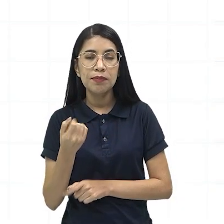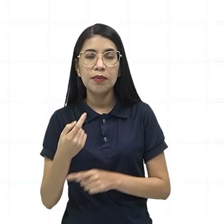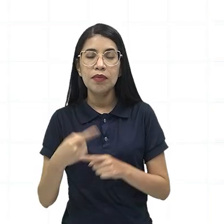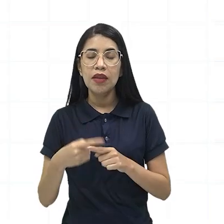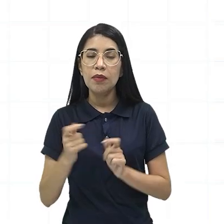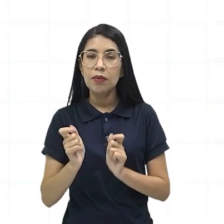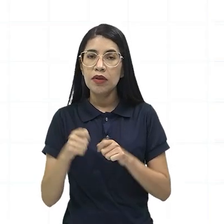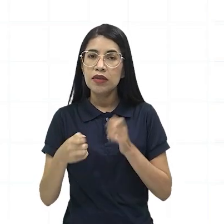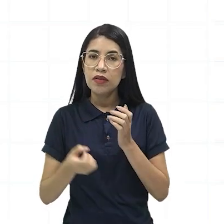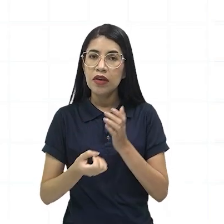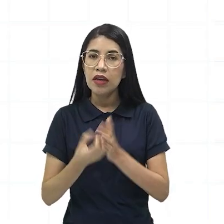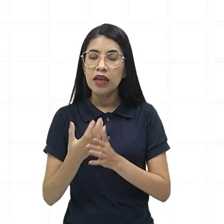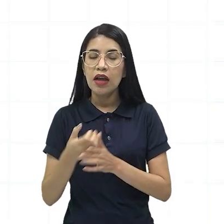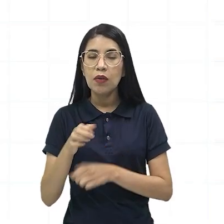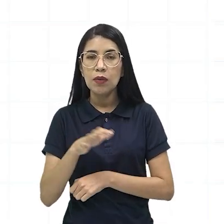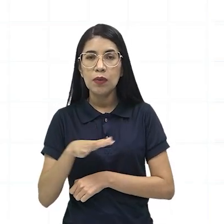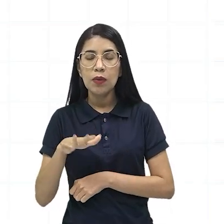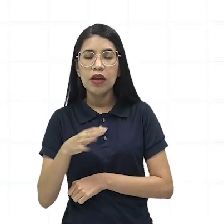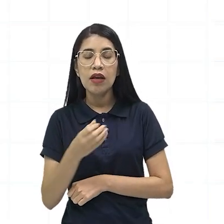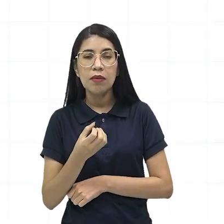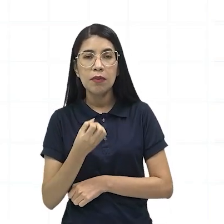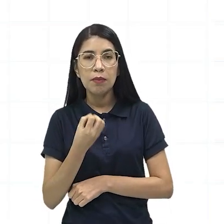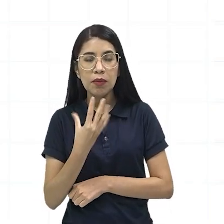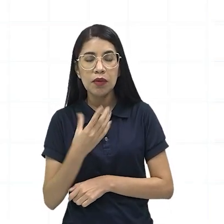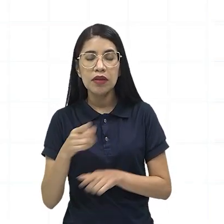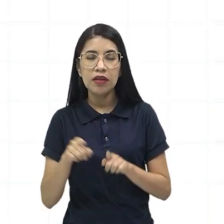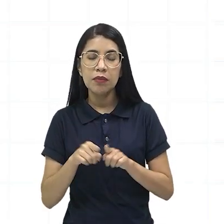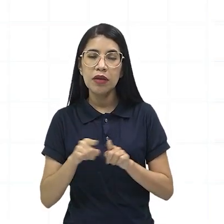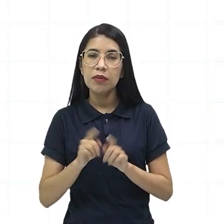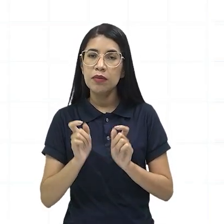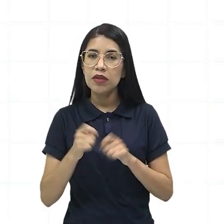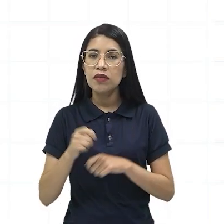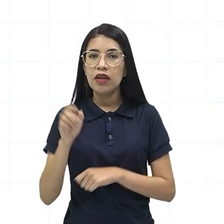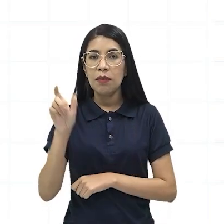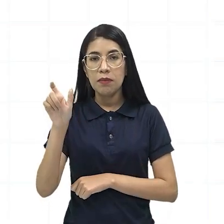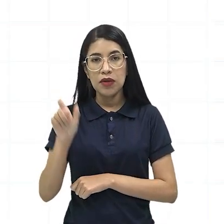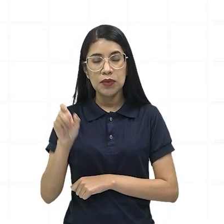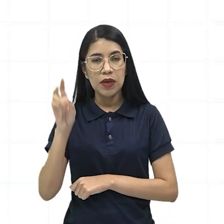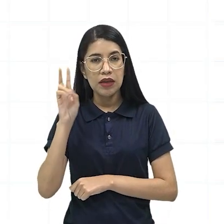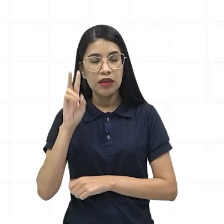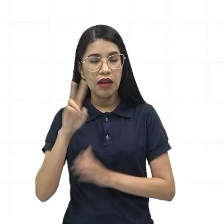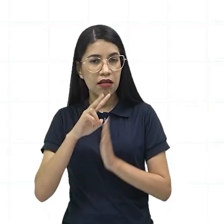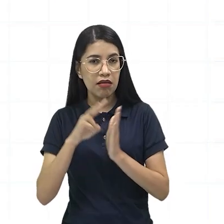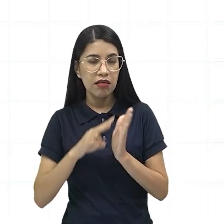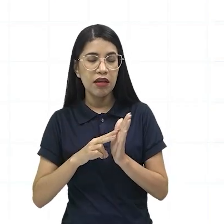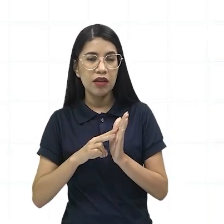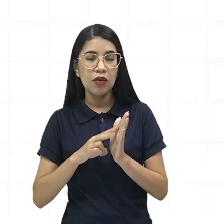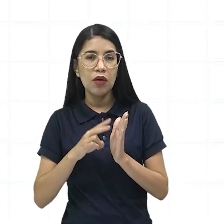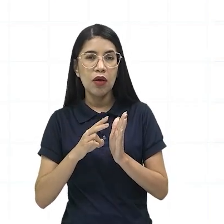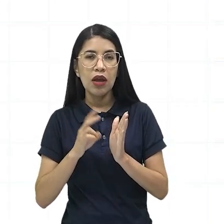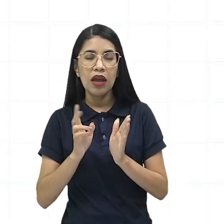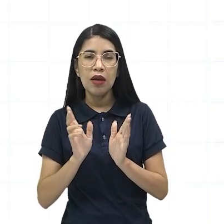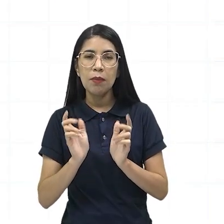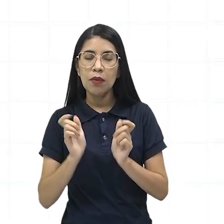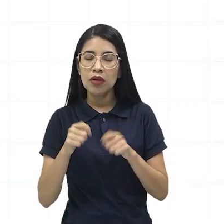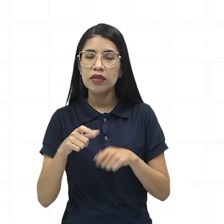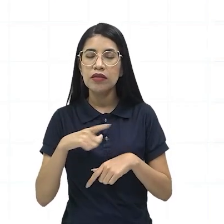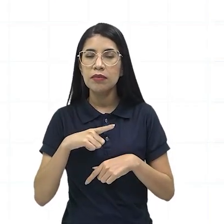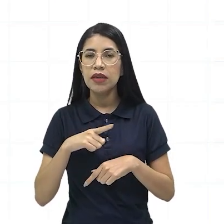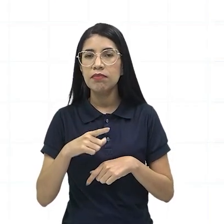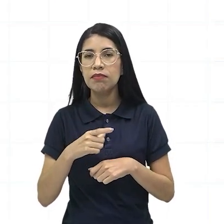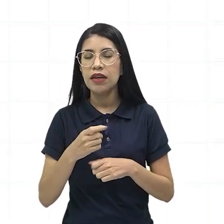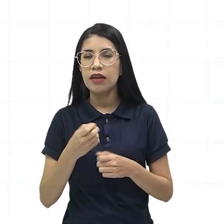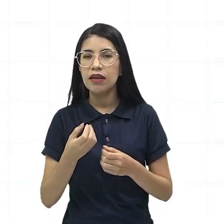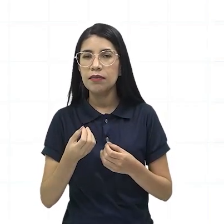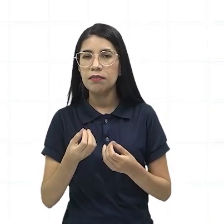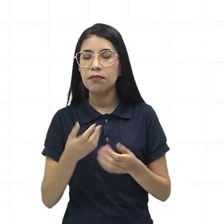uma atmosfera envolvente e transportar esse leitor para o mundo da aventura. Então, a descrição às vezes pode